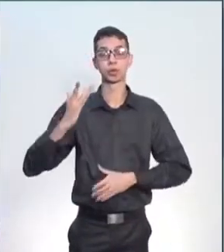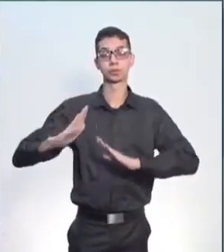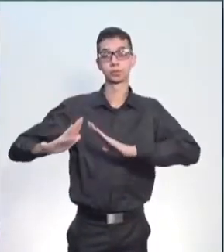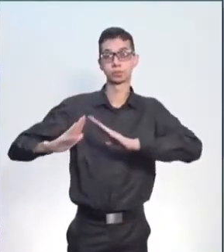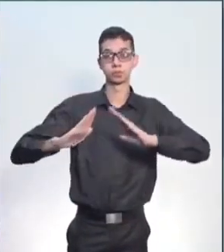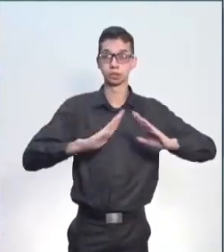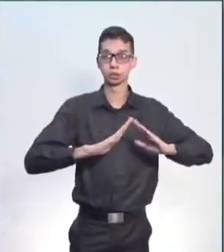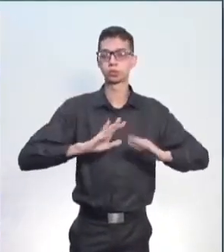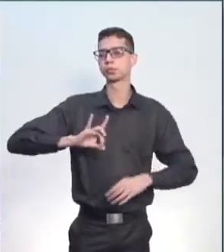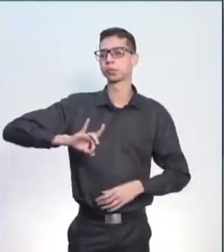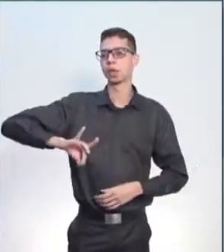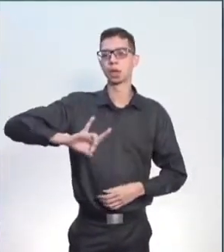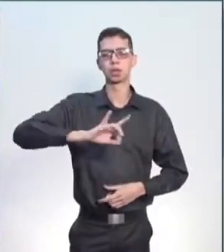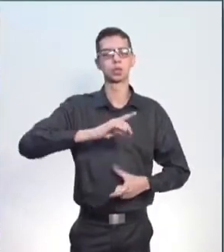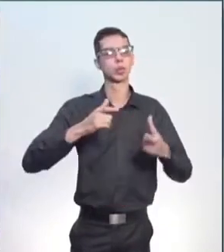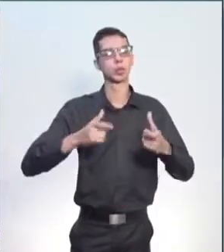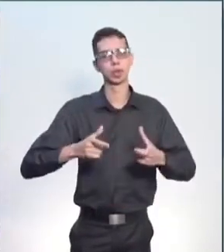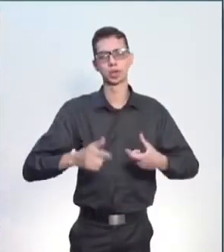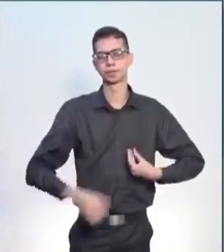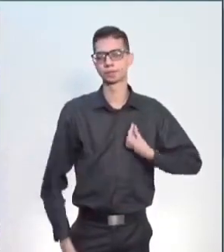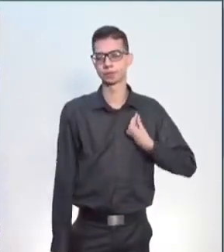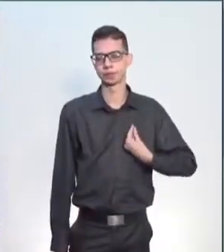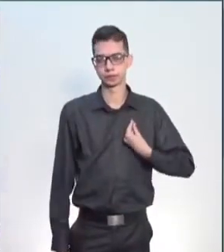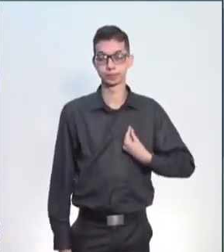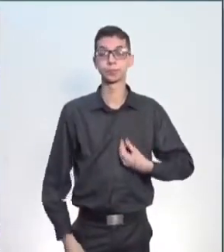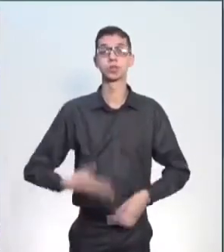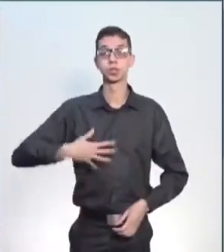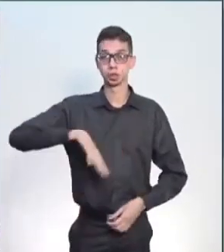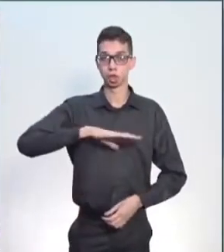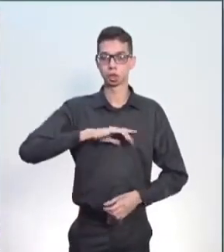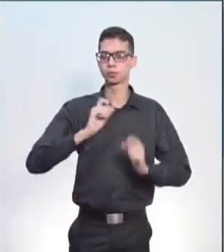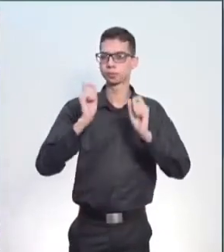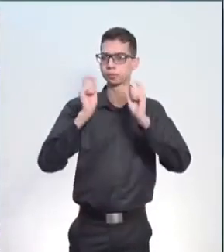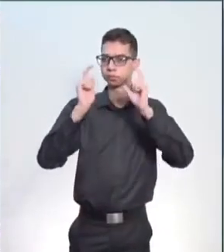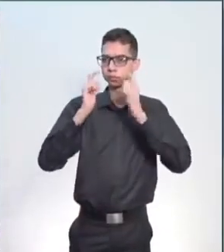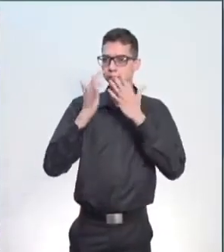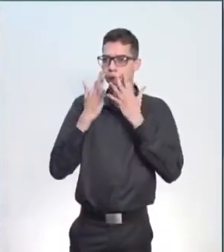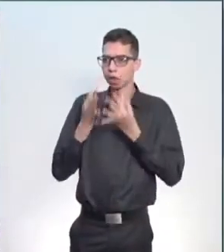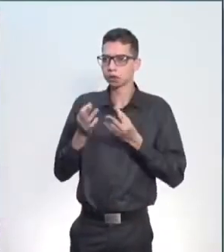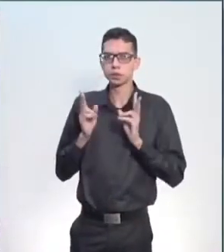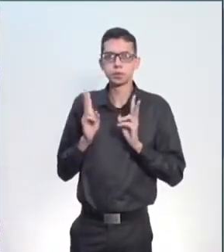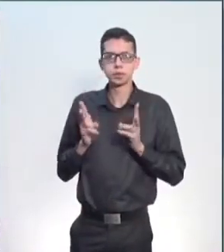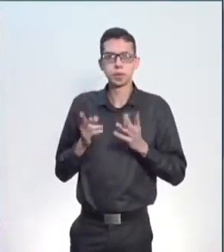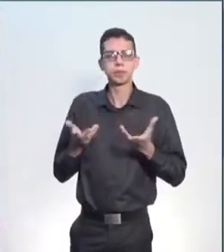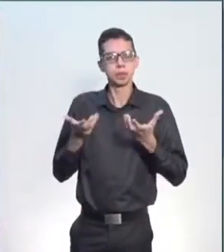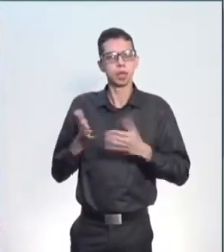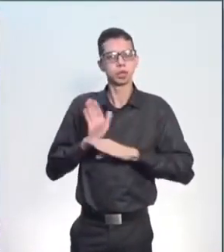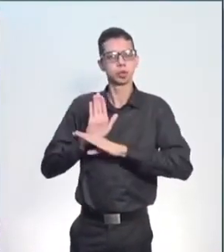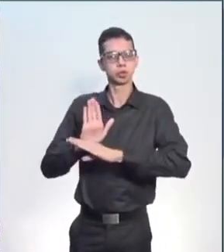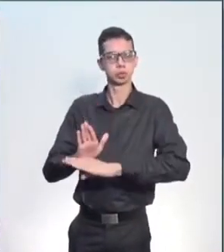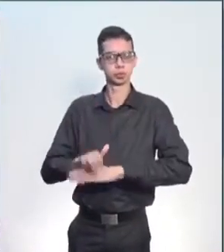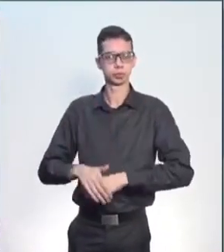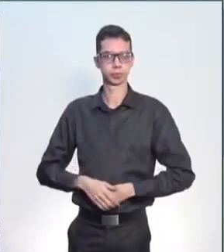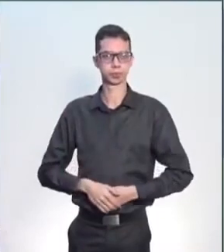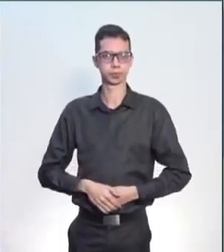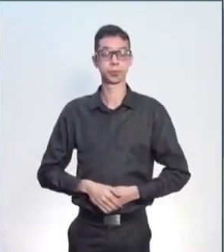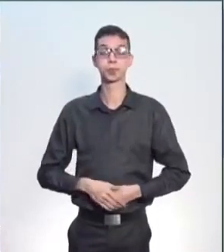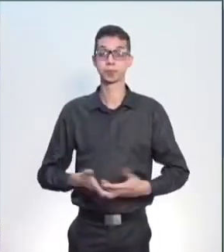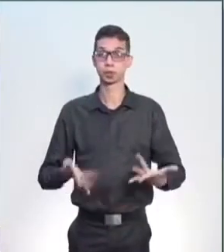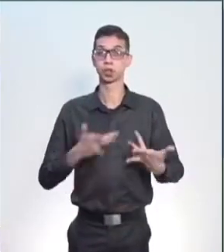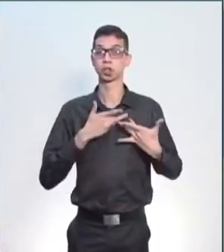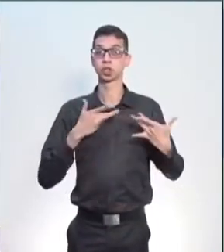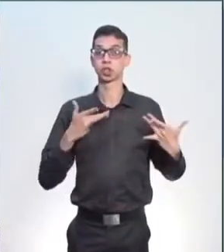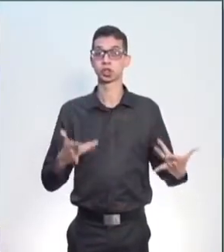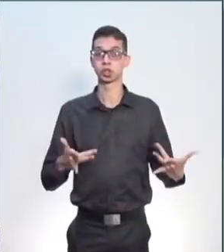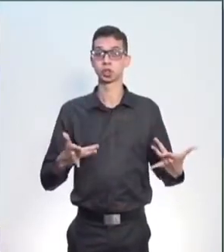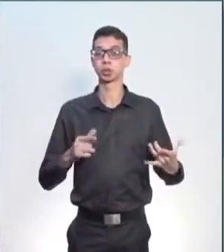nós estamos sempre assim alertas na medida em que nós podemos ajudar. A solidariedade, muitas vezes, ela pode ser